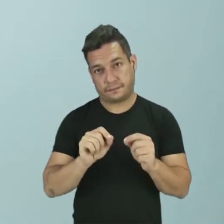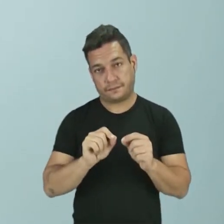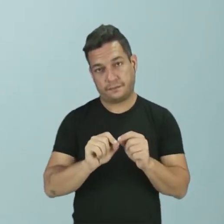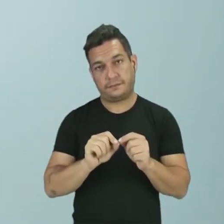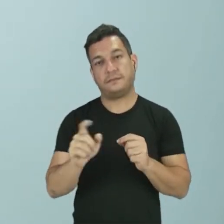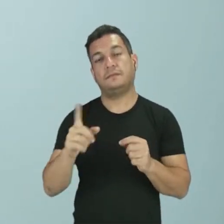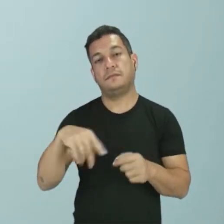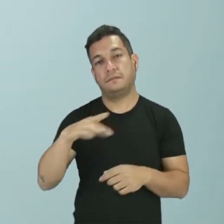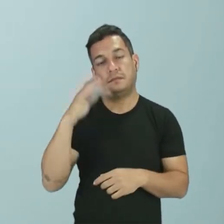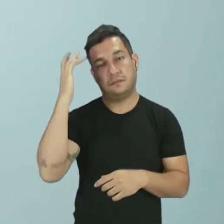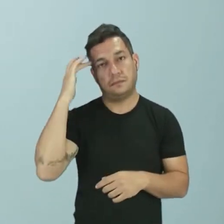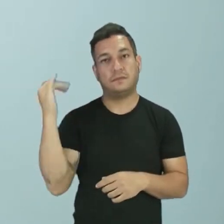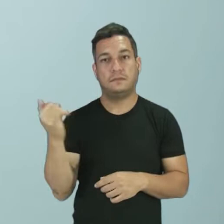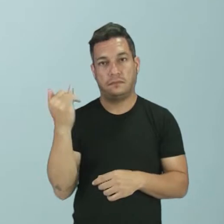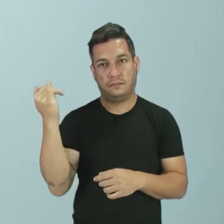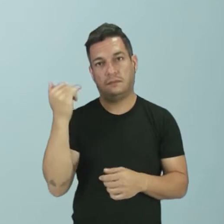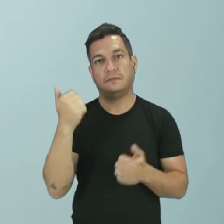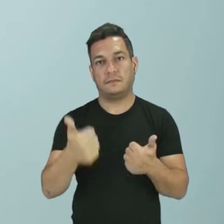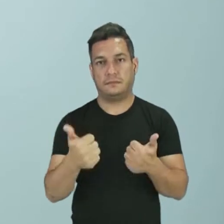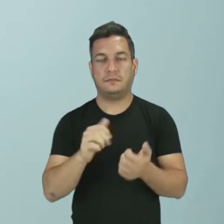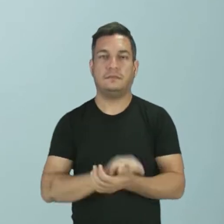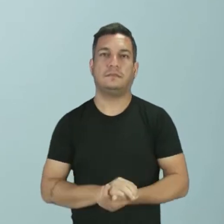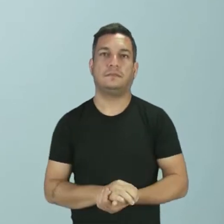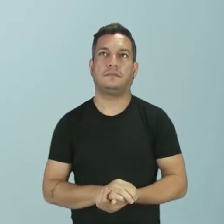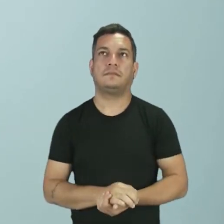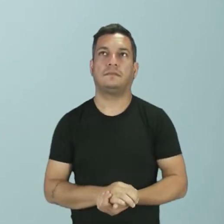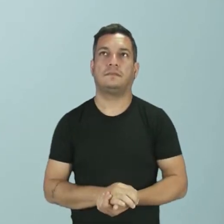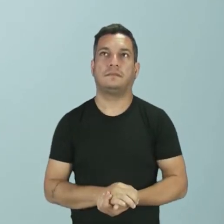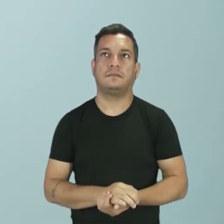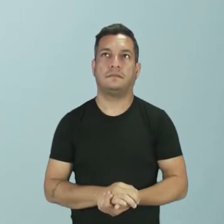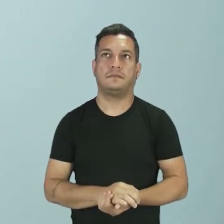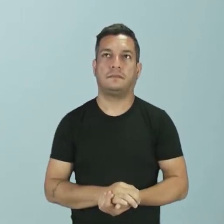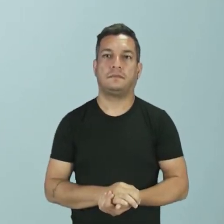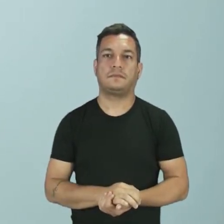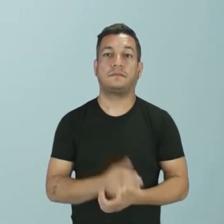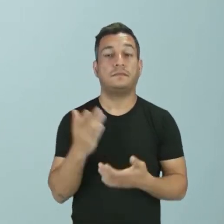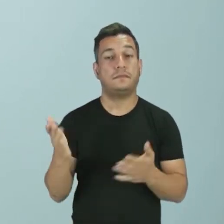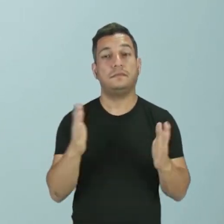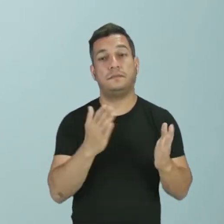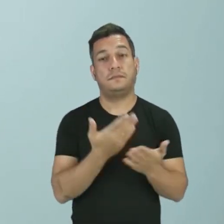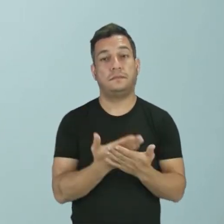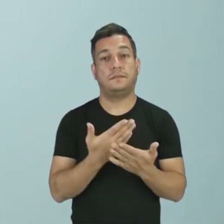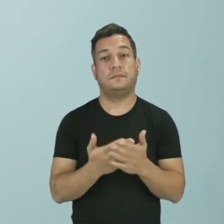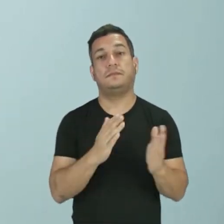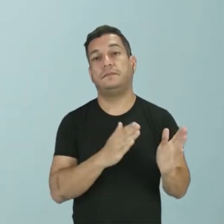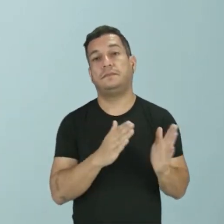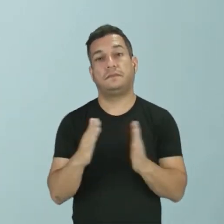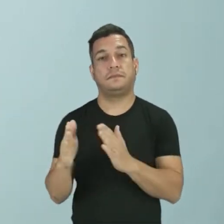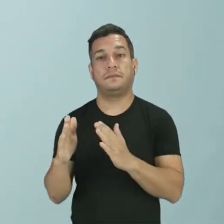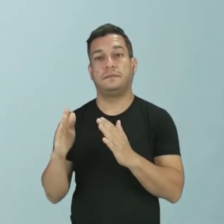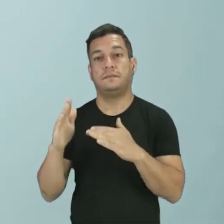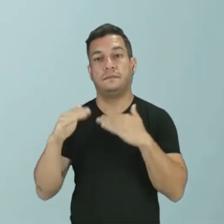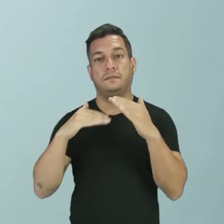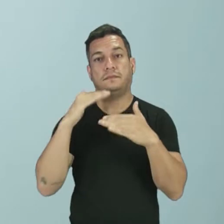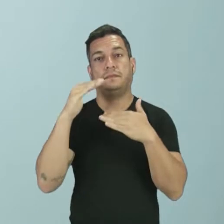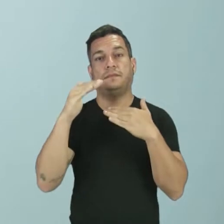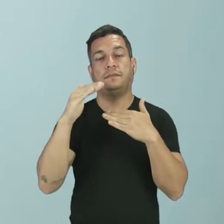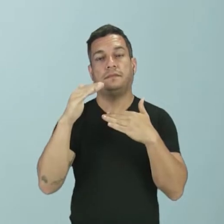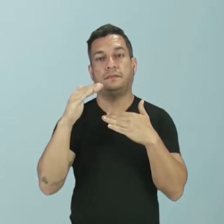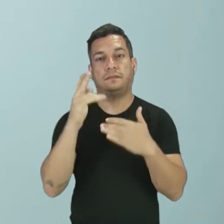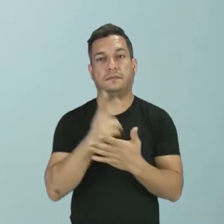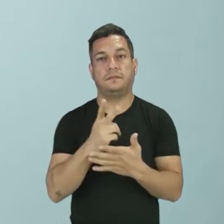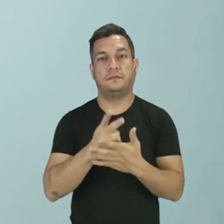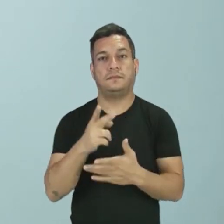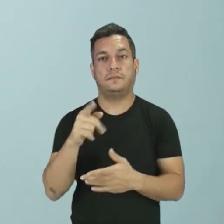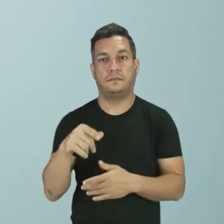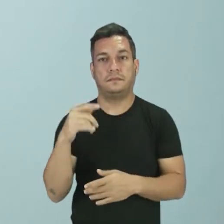que julgarem necessárias, tá ok? Então, à medida que a aula for sendo desenvolvida, sempre